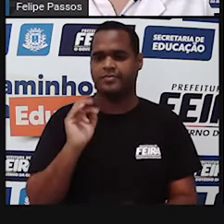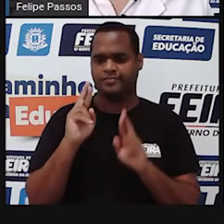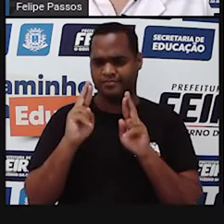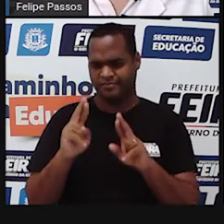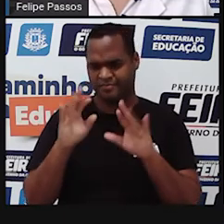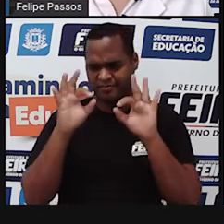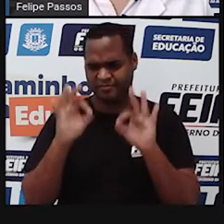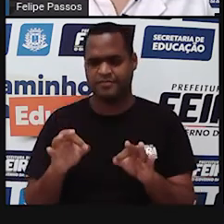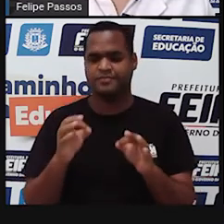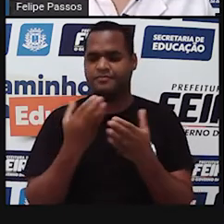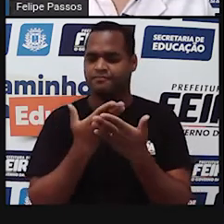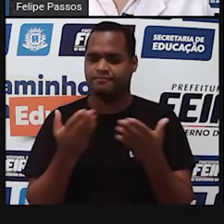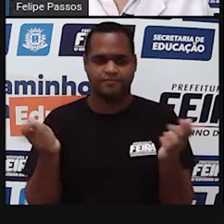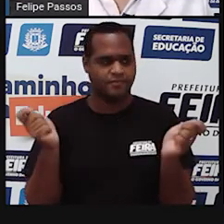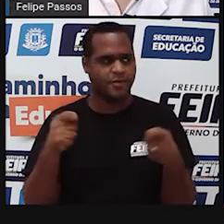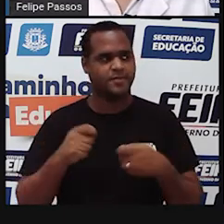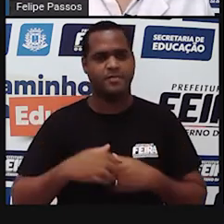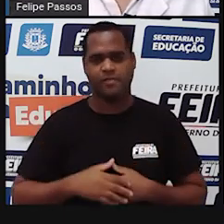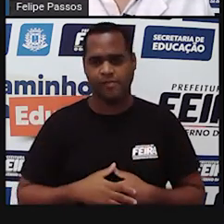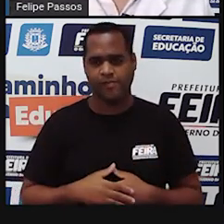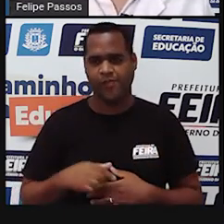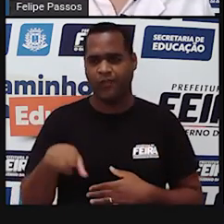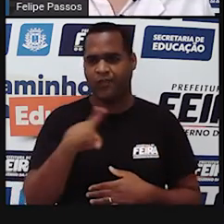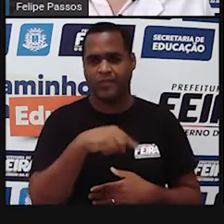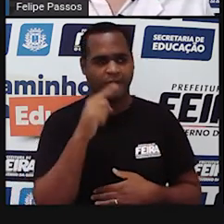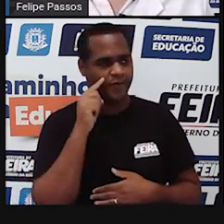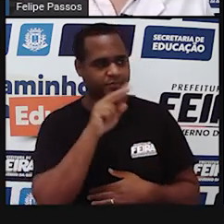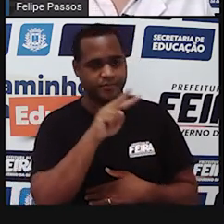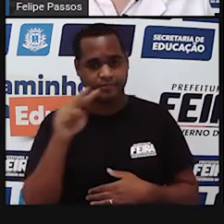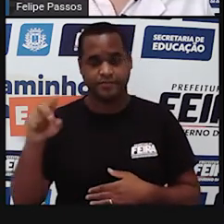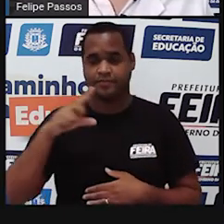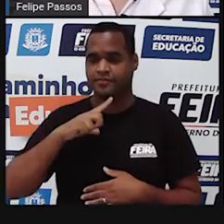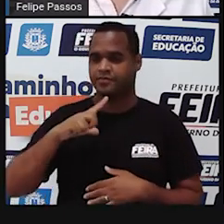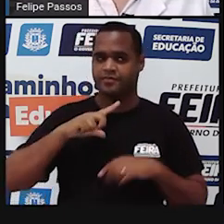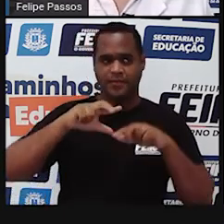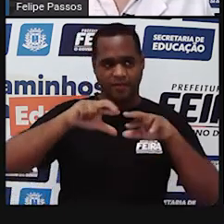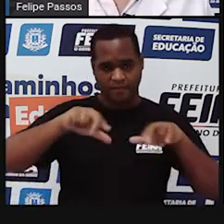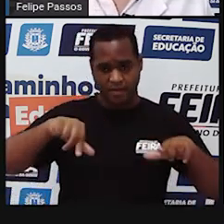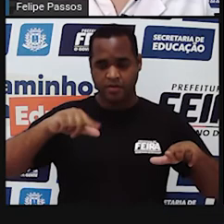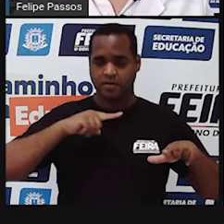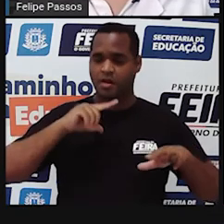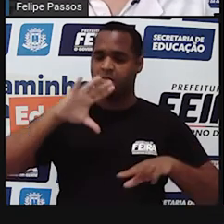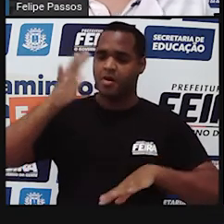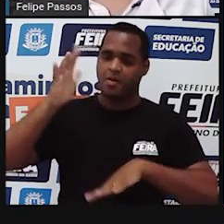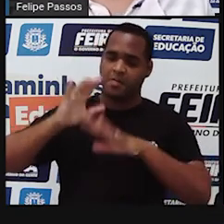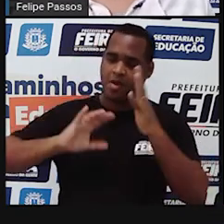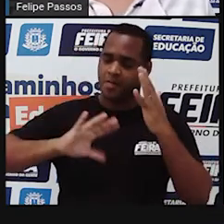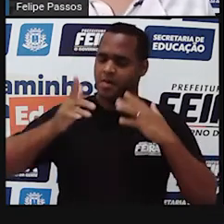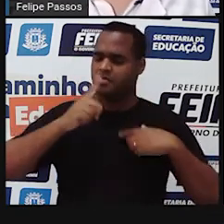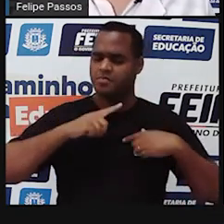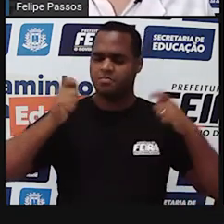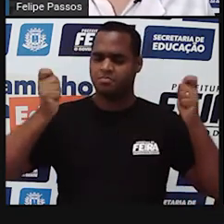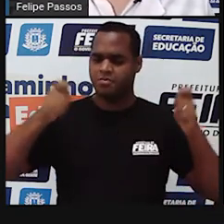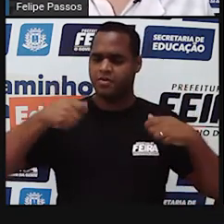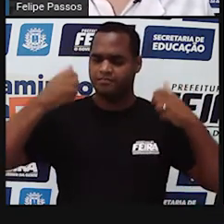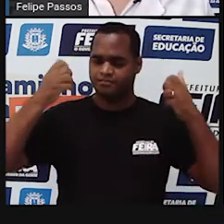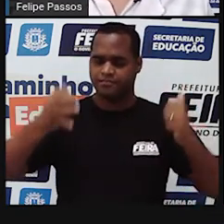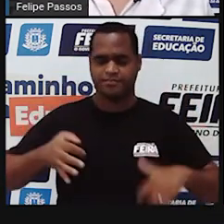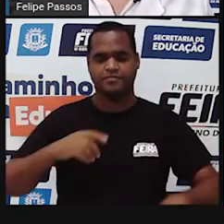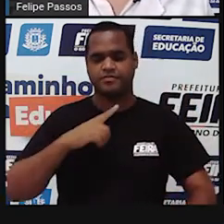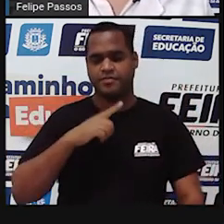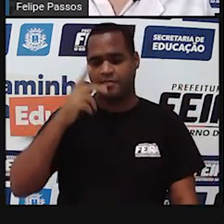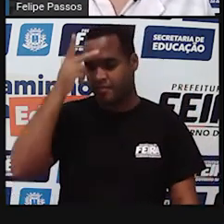respeitar essas pessoas. A gente viu aqui uma série de diferenças, uma série de questões que podem levar uma pessoa a